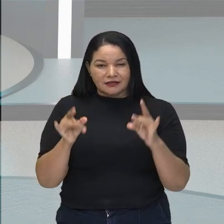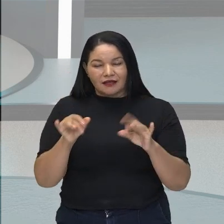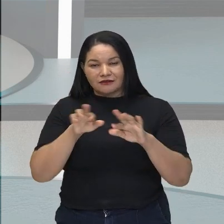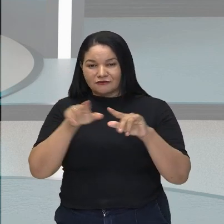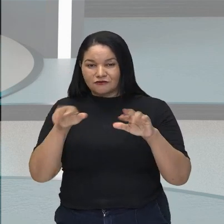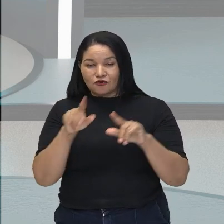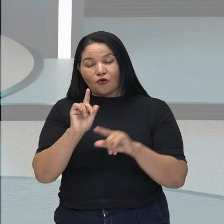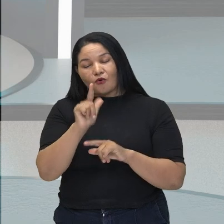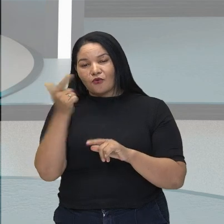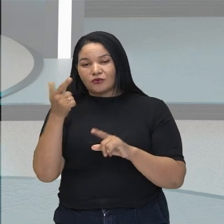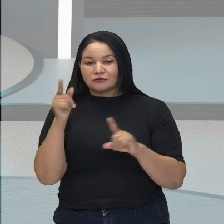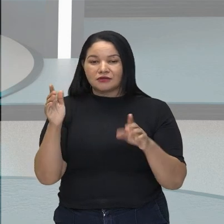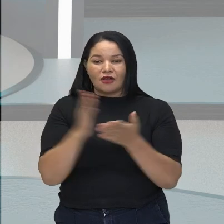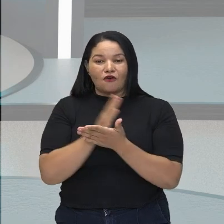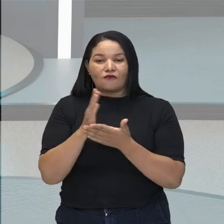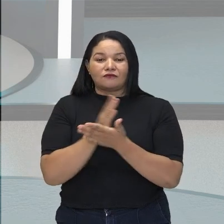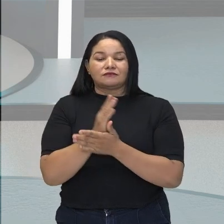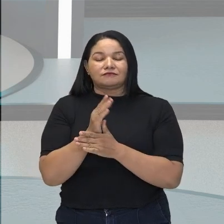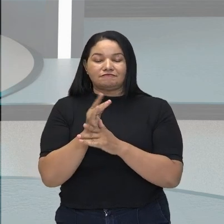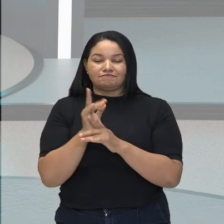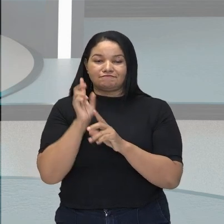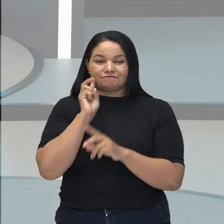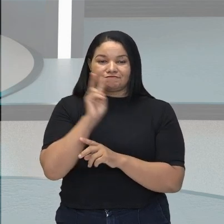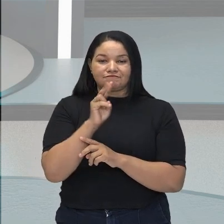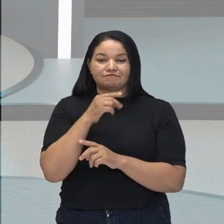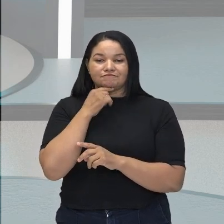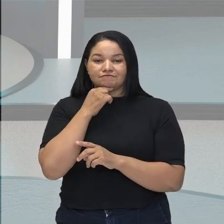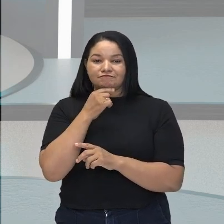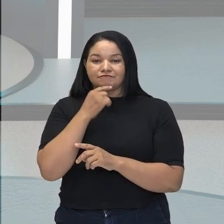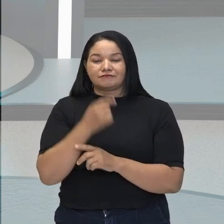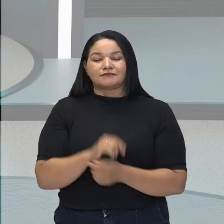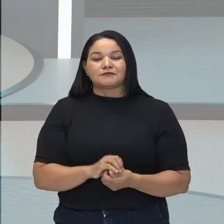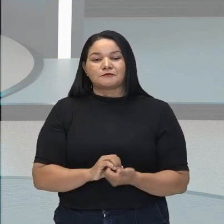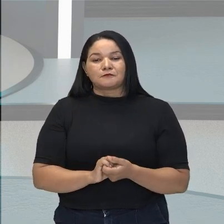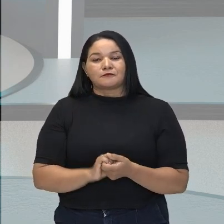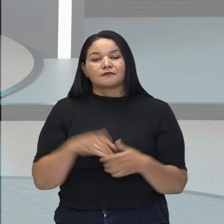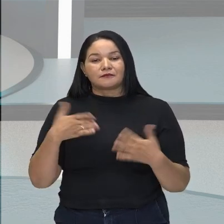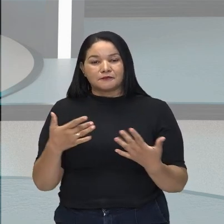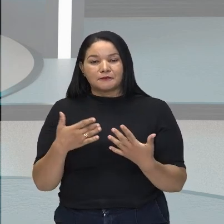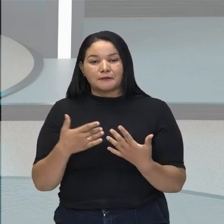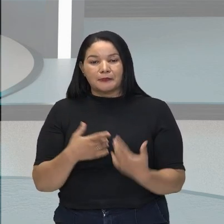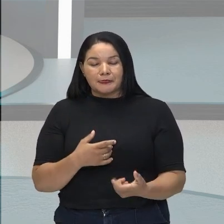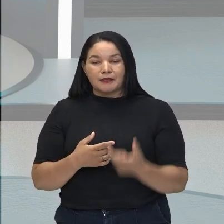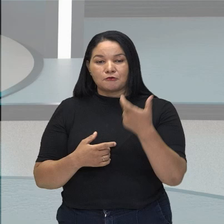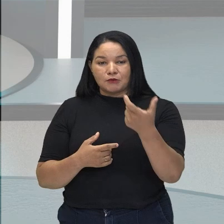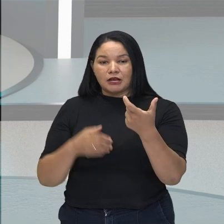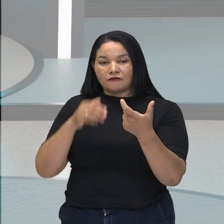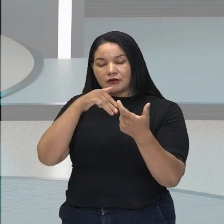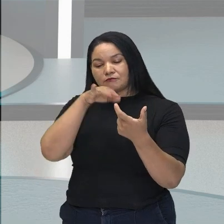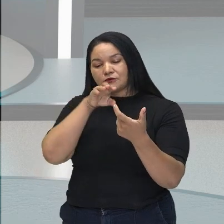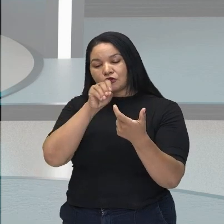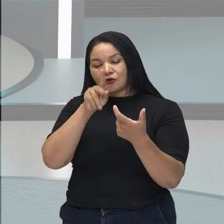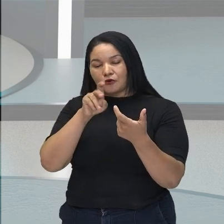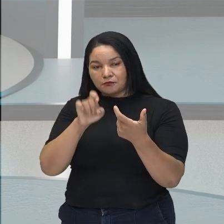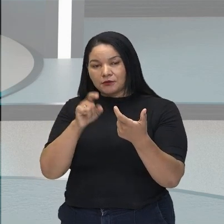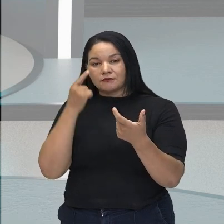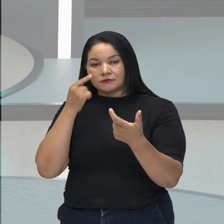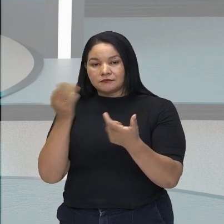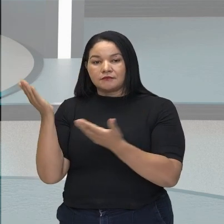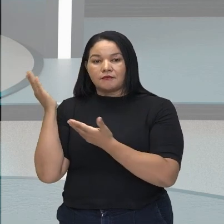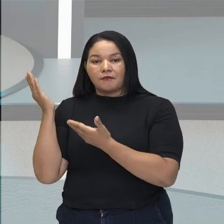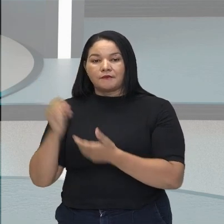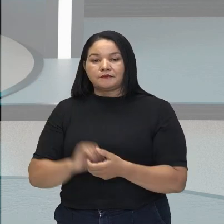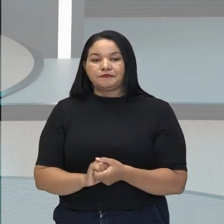que outros poderiam ignorar. Então, aqui temos miope e míope. Nosso próximo exemplo